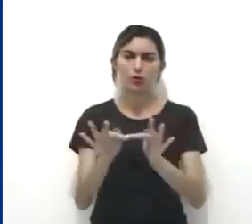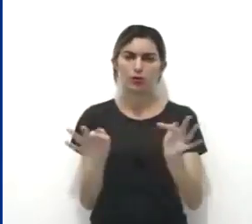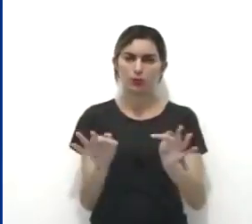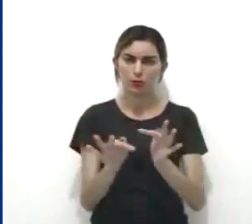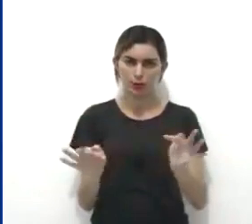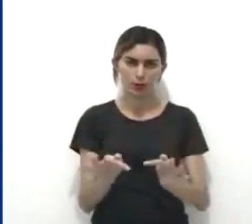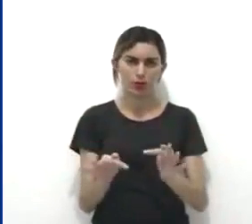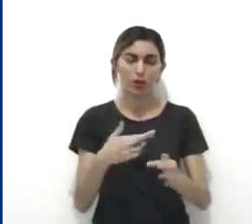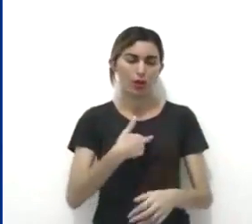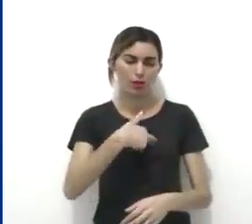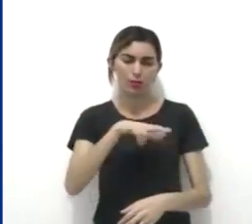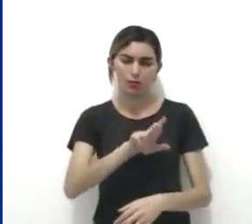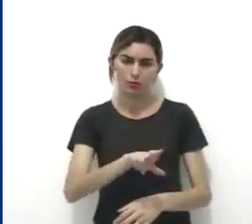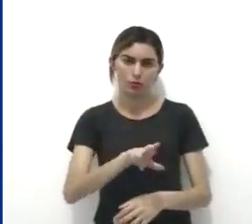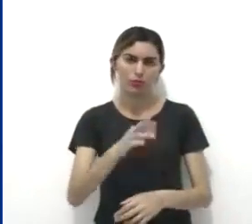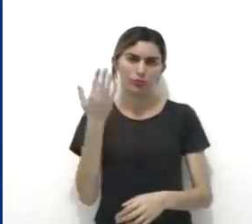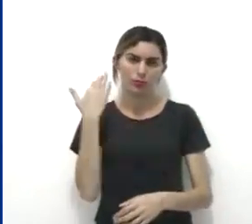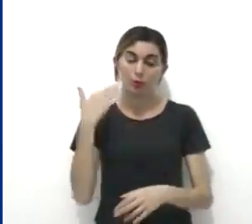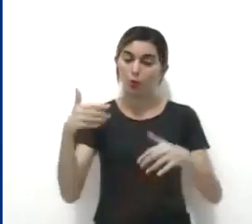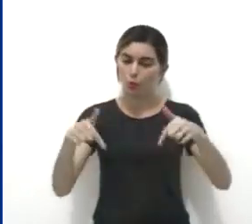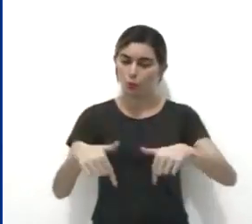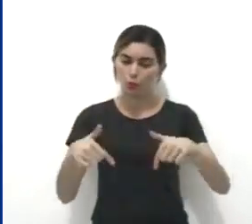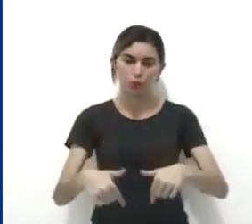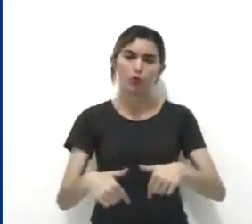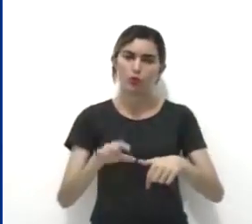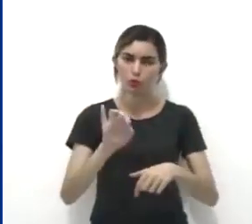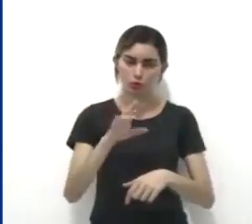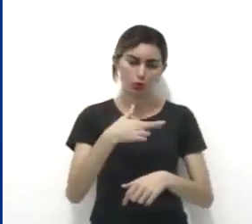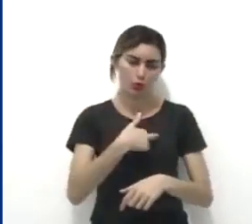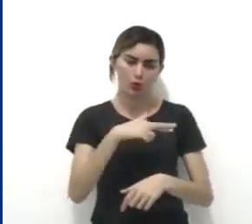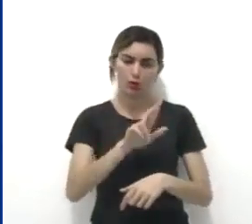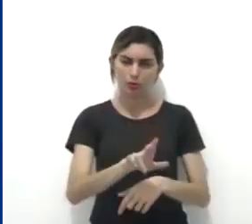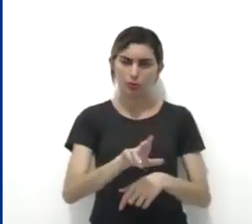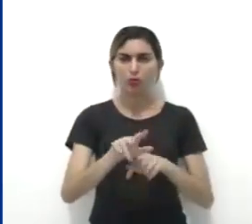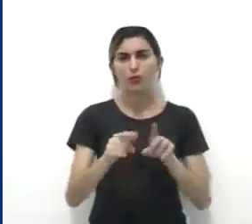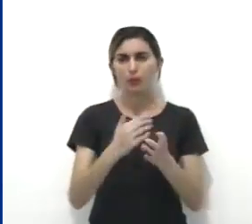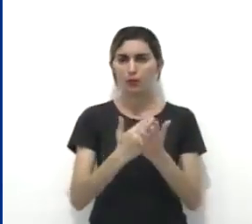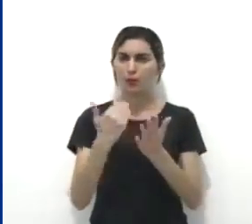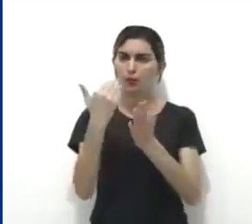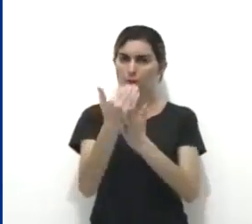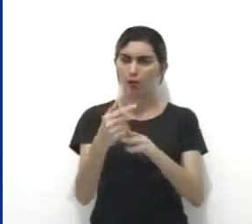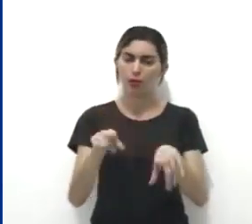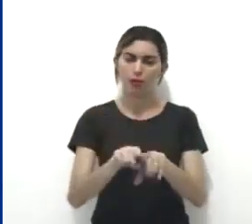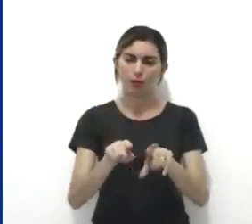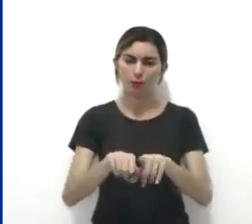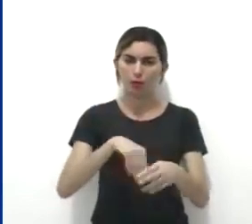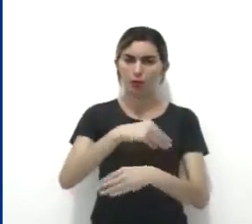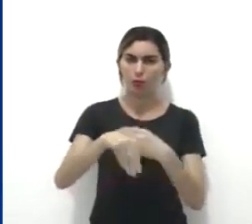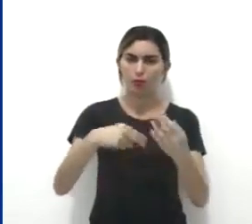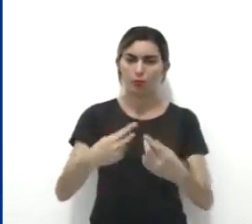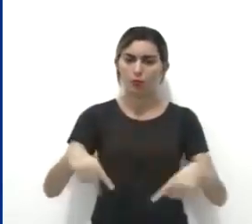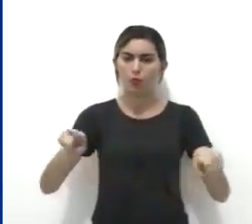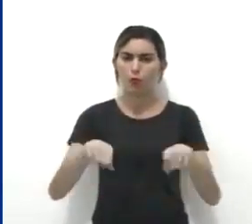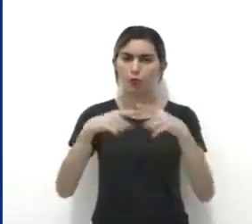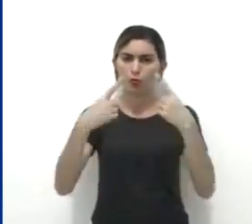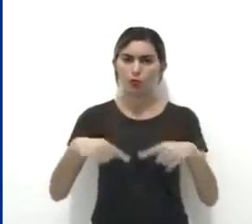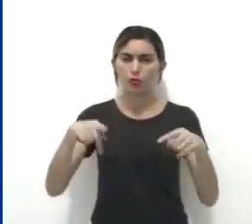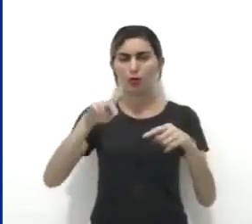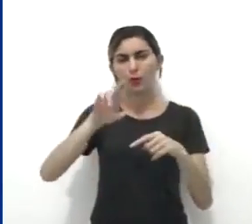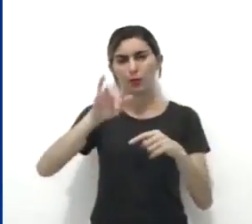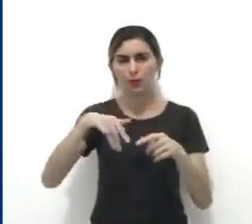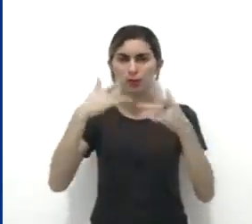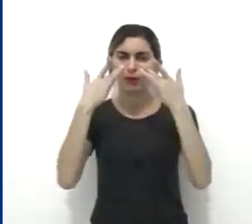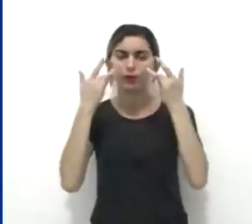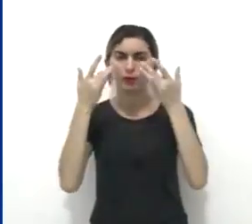tinha um cunho altamente religioso. Hoje, além do sincretismo religioso, o maracatu envolve música